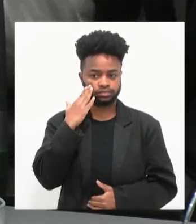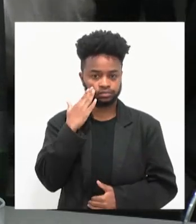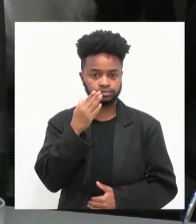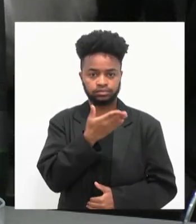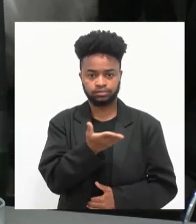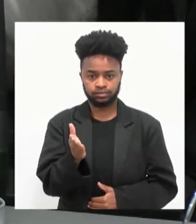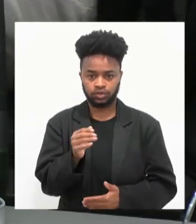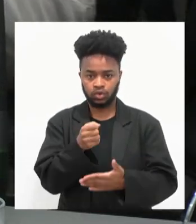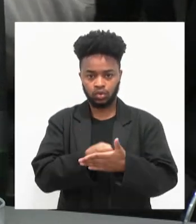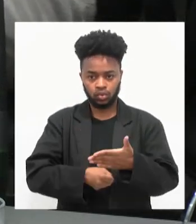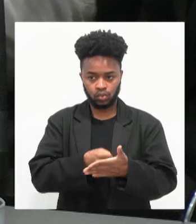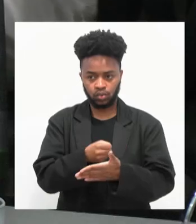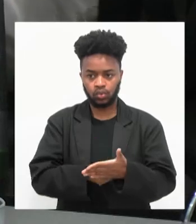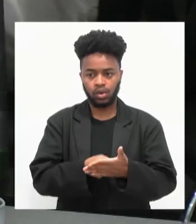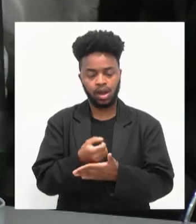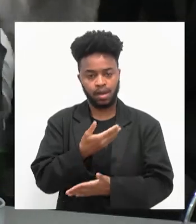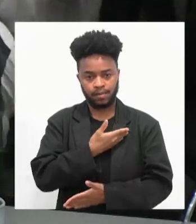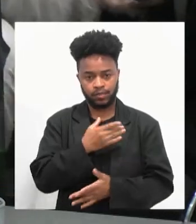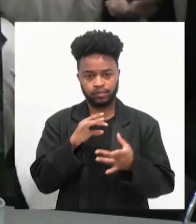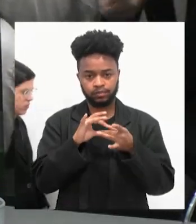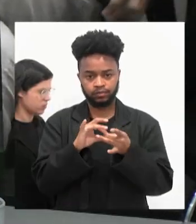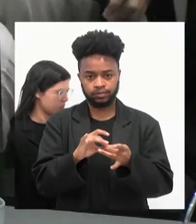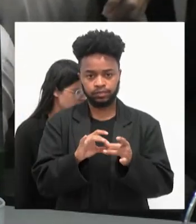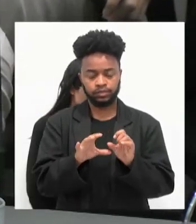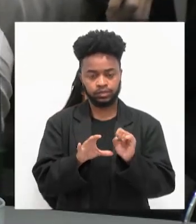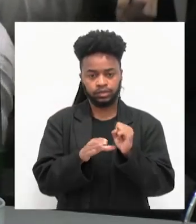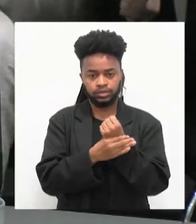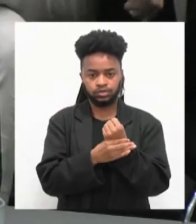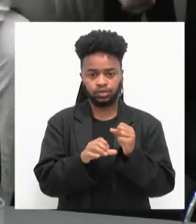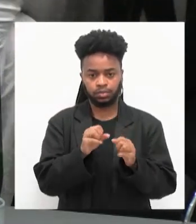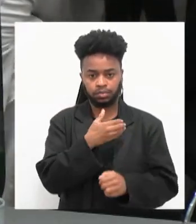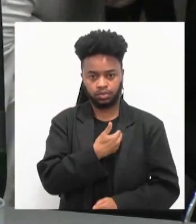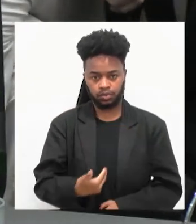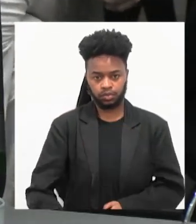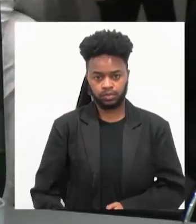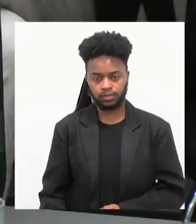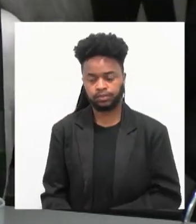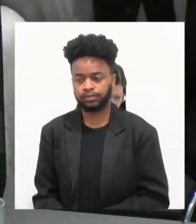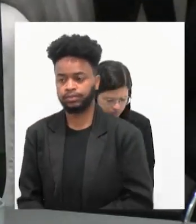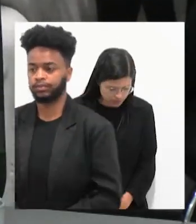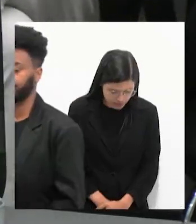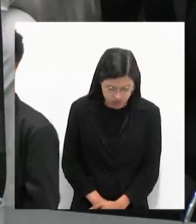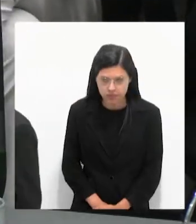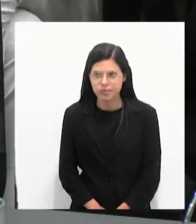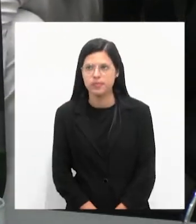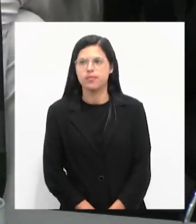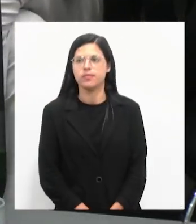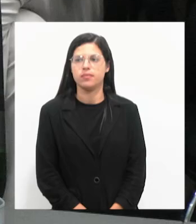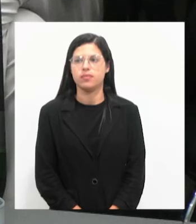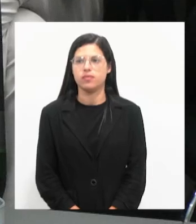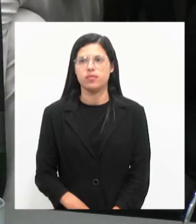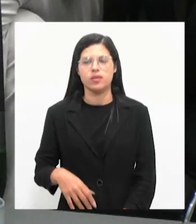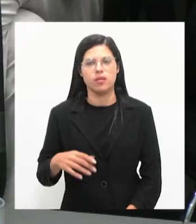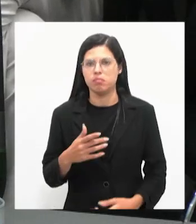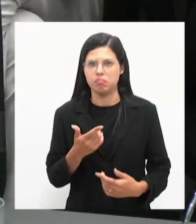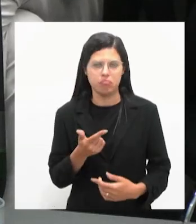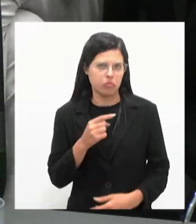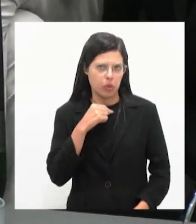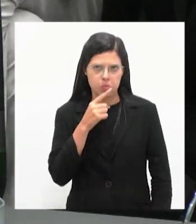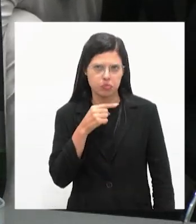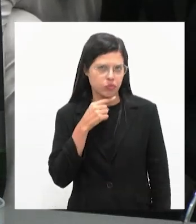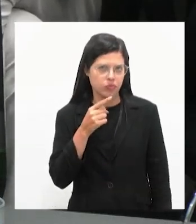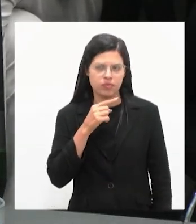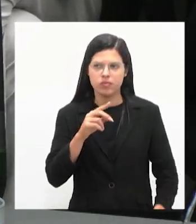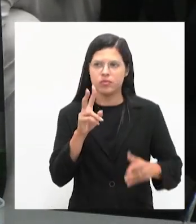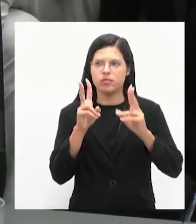aí, são amigos da segurança pública e, assim, isso não há qualquer questionamento em relação